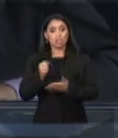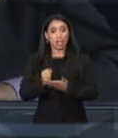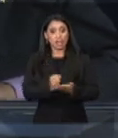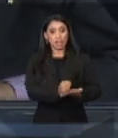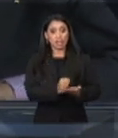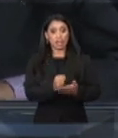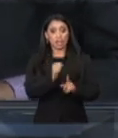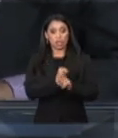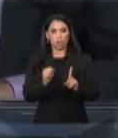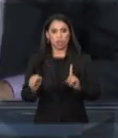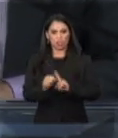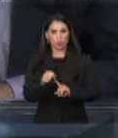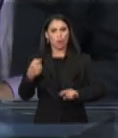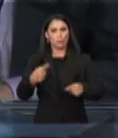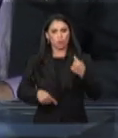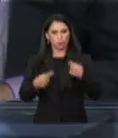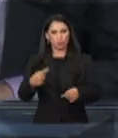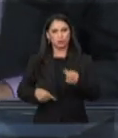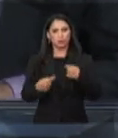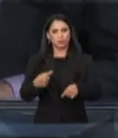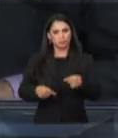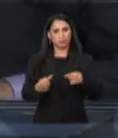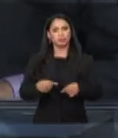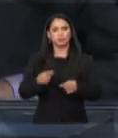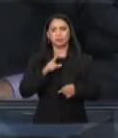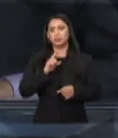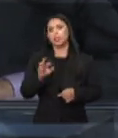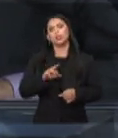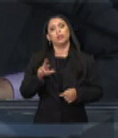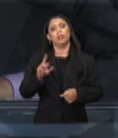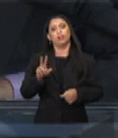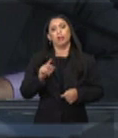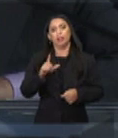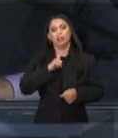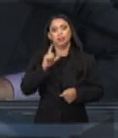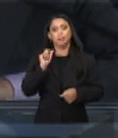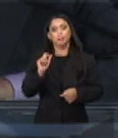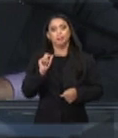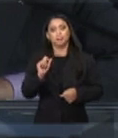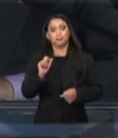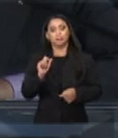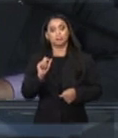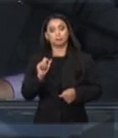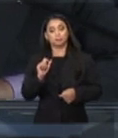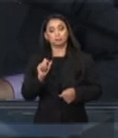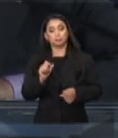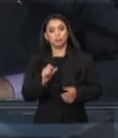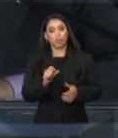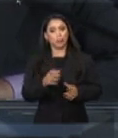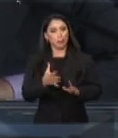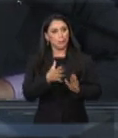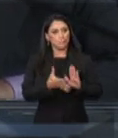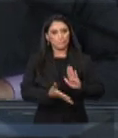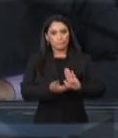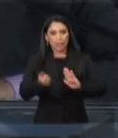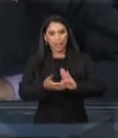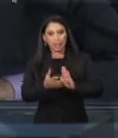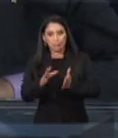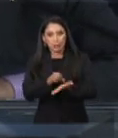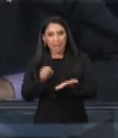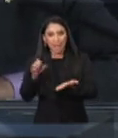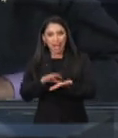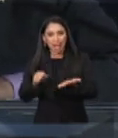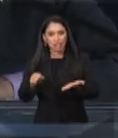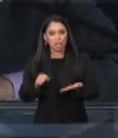em situação de rua a política para a população e situação de rua não é uma política para fazer recolhimento até porque nós sabemos que